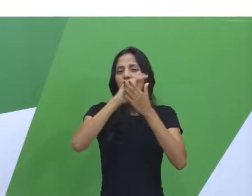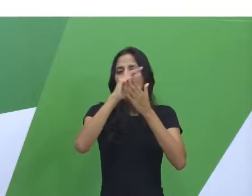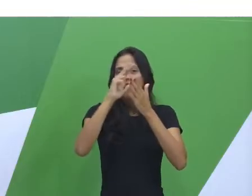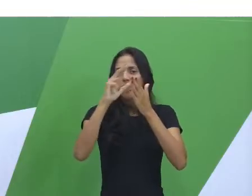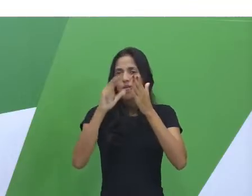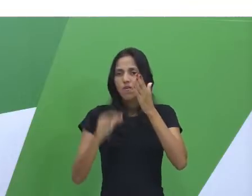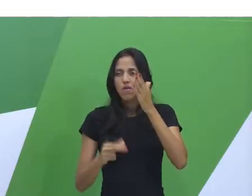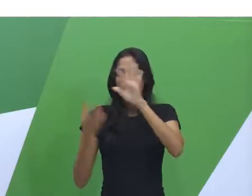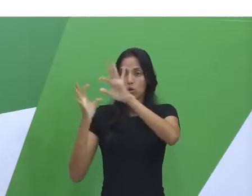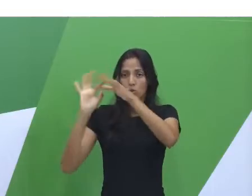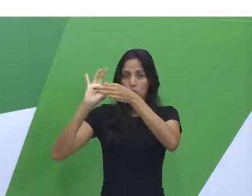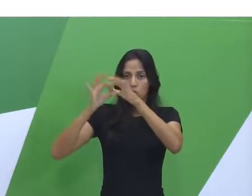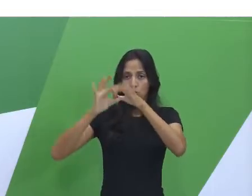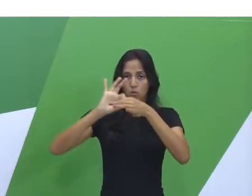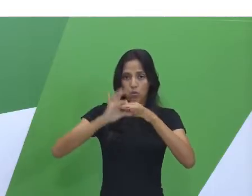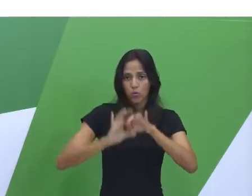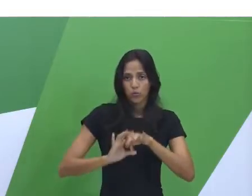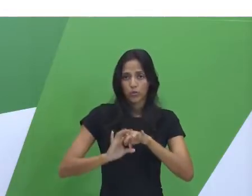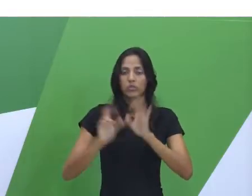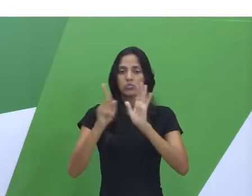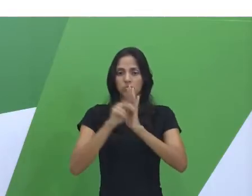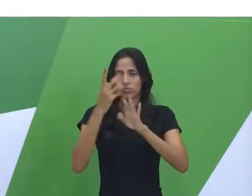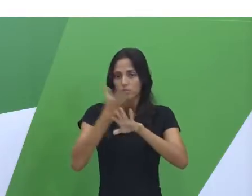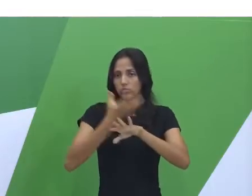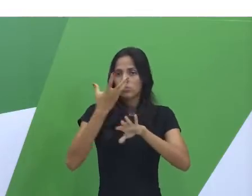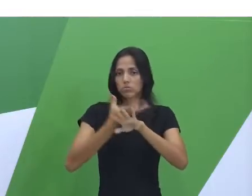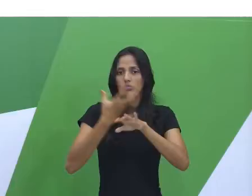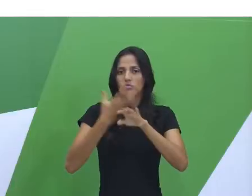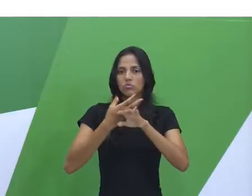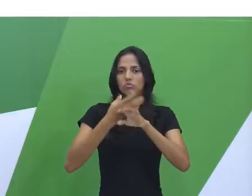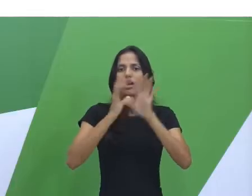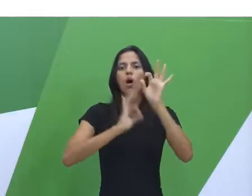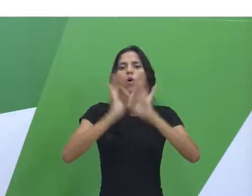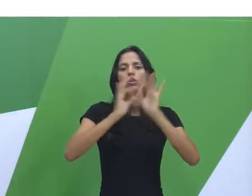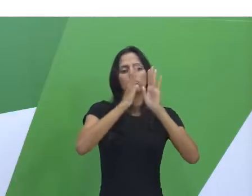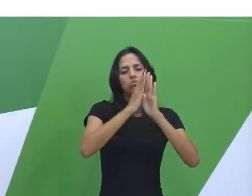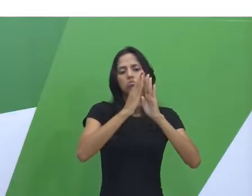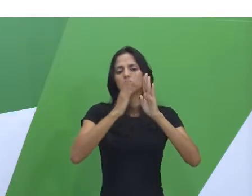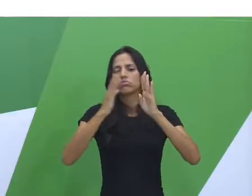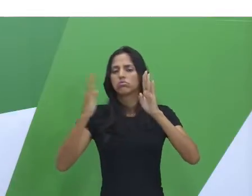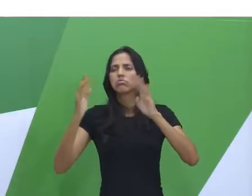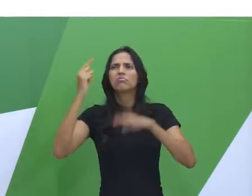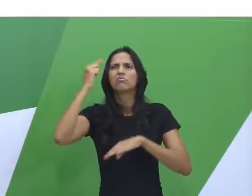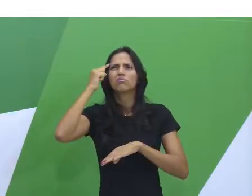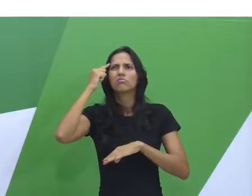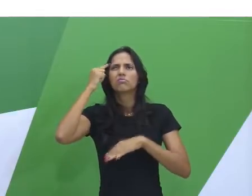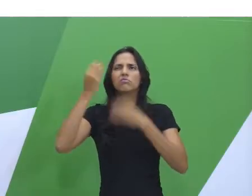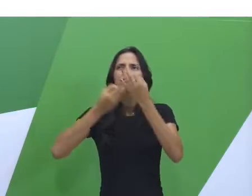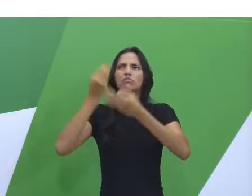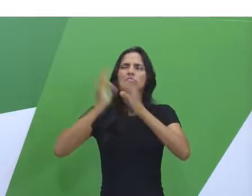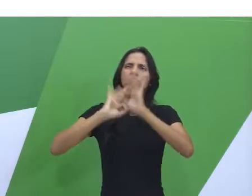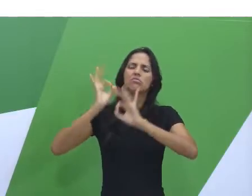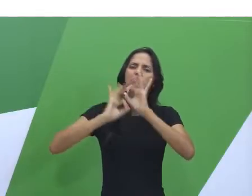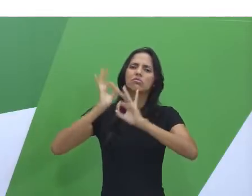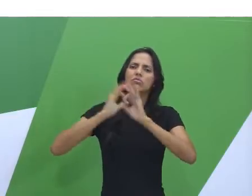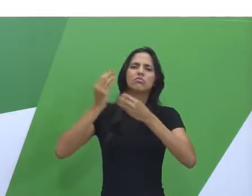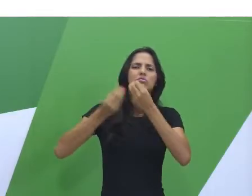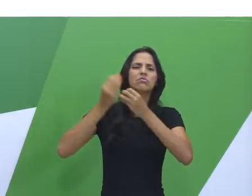desse contexto didático, pedagógico, para nós organizarmos na nossa cabeça as outras